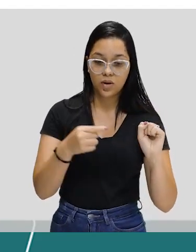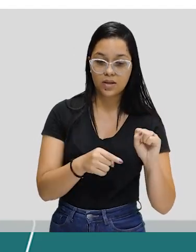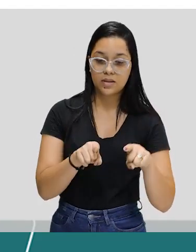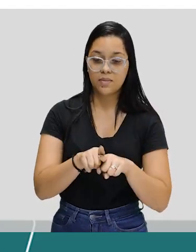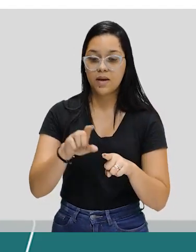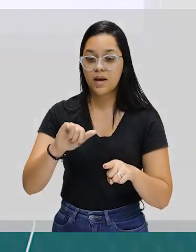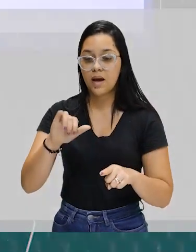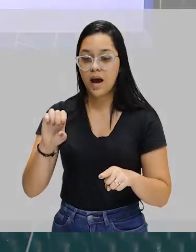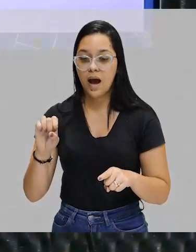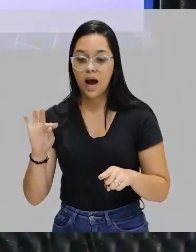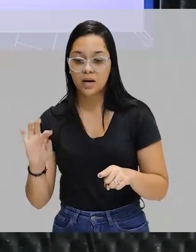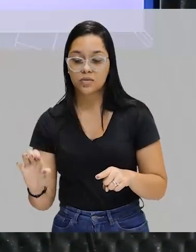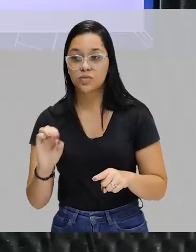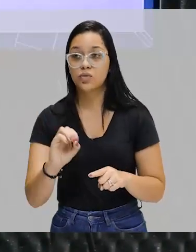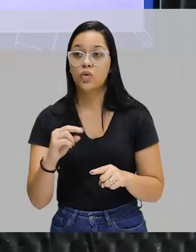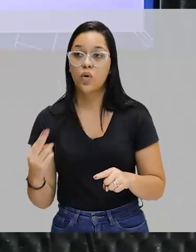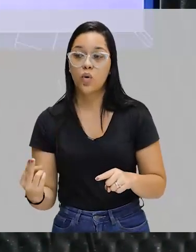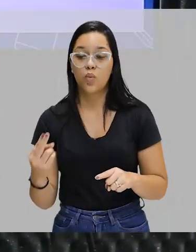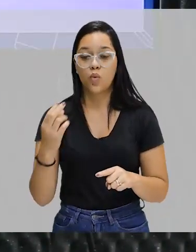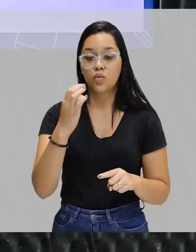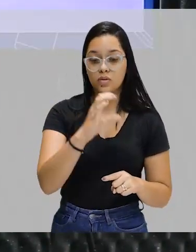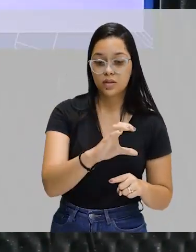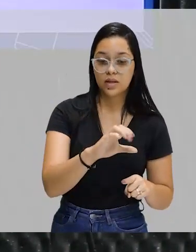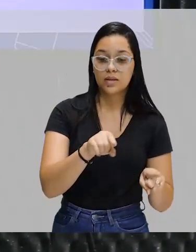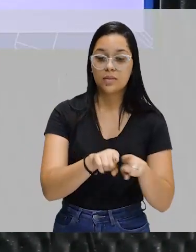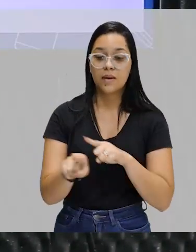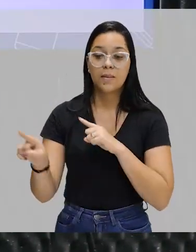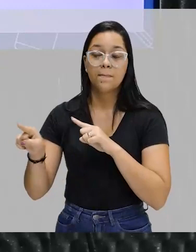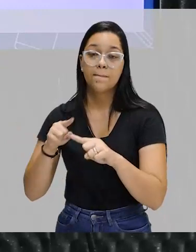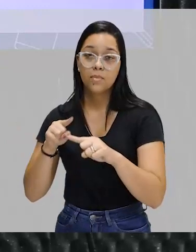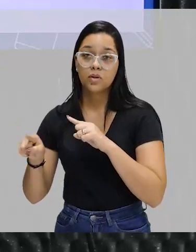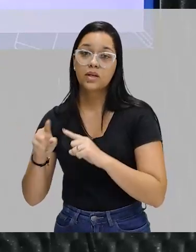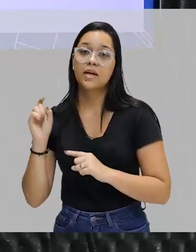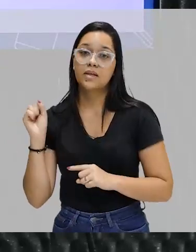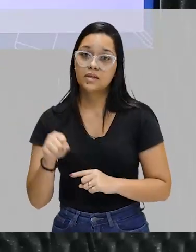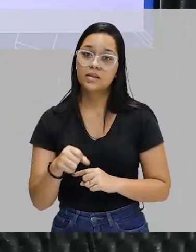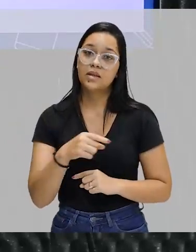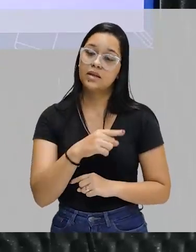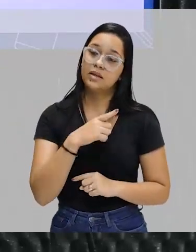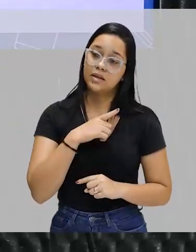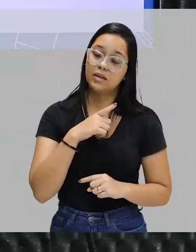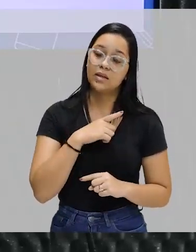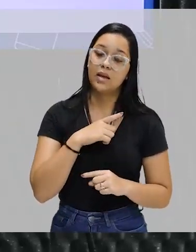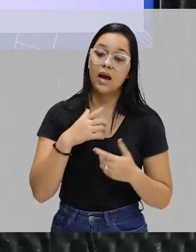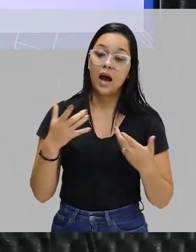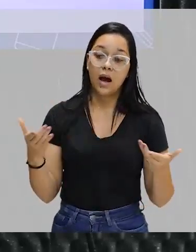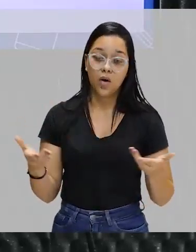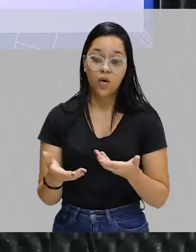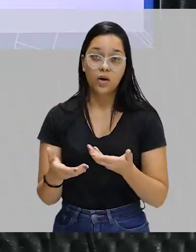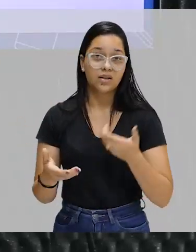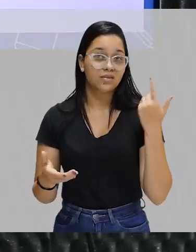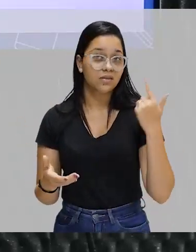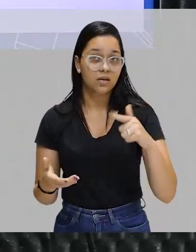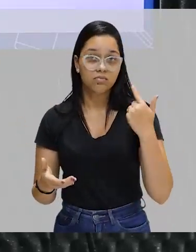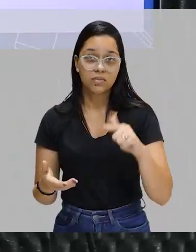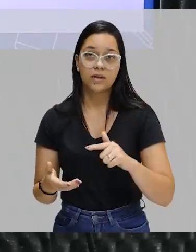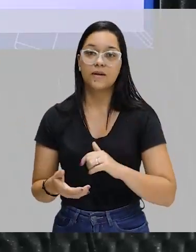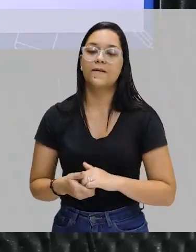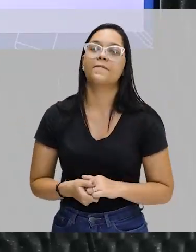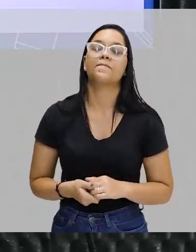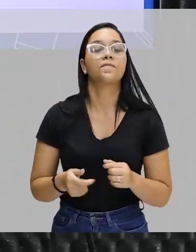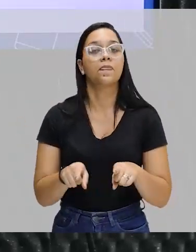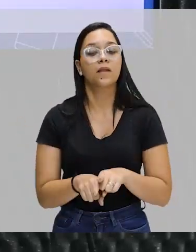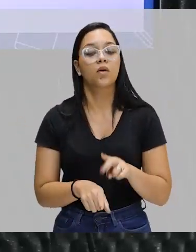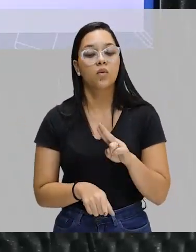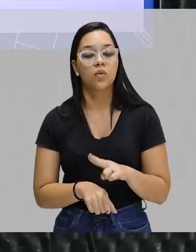ajuste. Ou concerto com C e música. Aí sim elas seriam sinônimas. Nesse caso aqui nós não temos sinônimos.